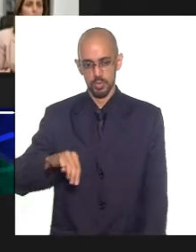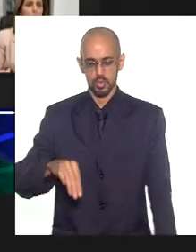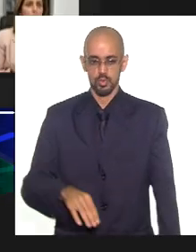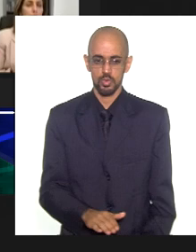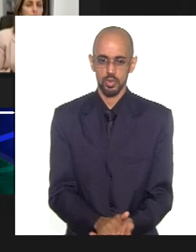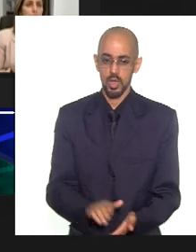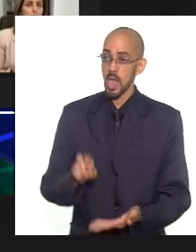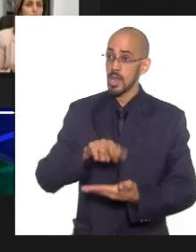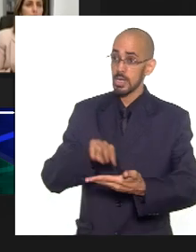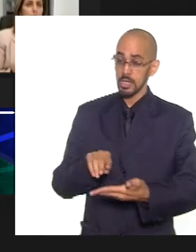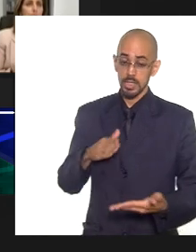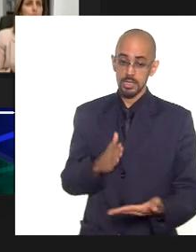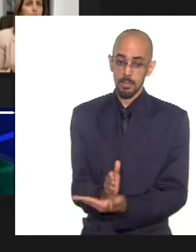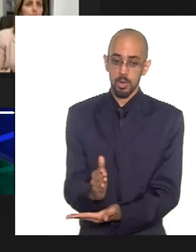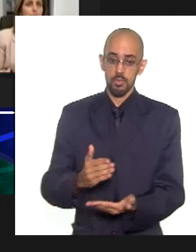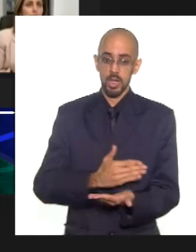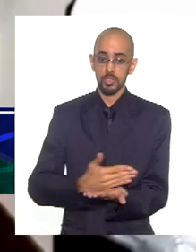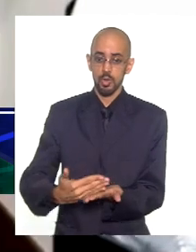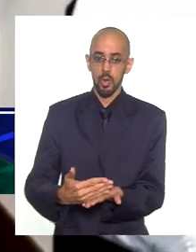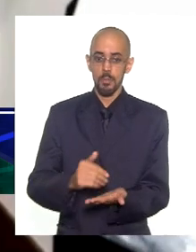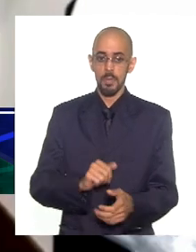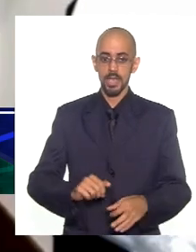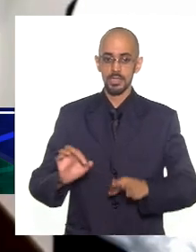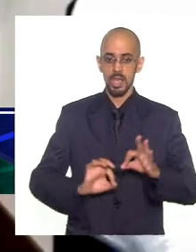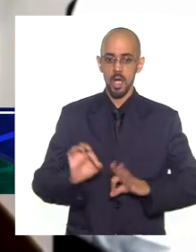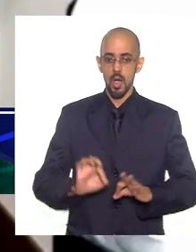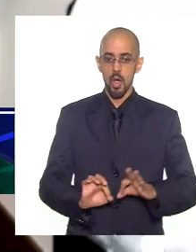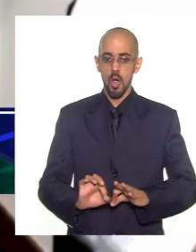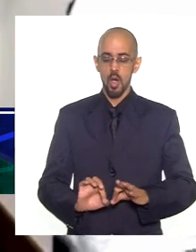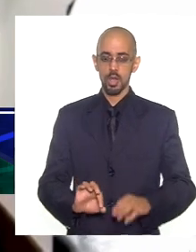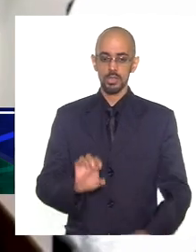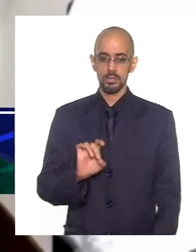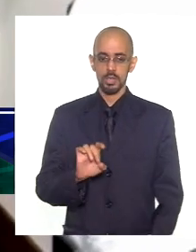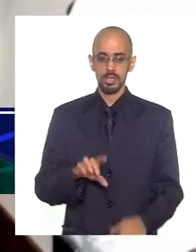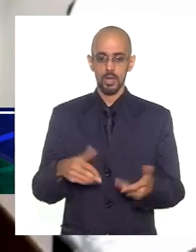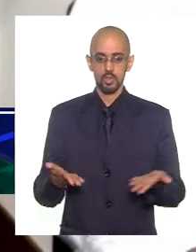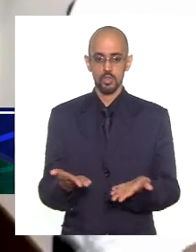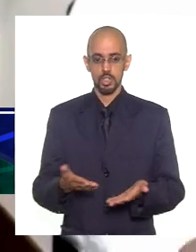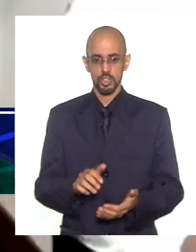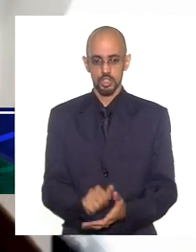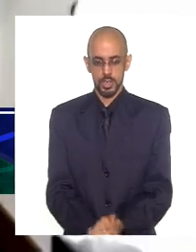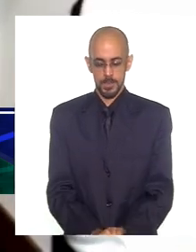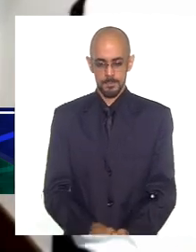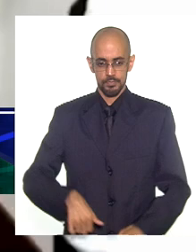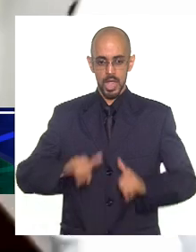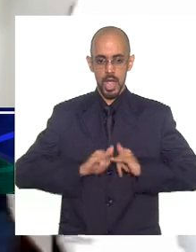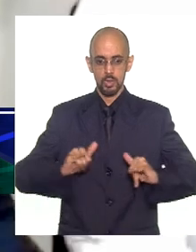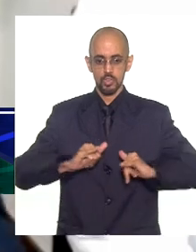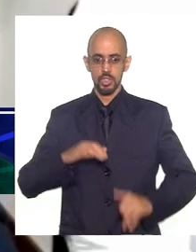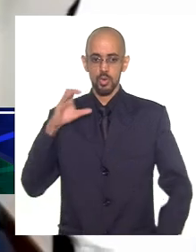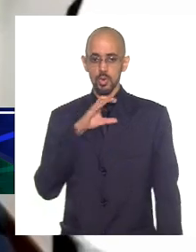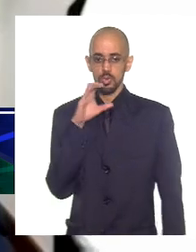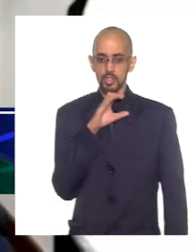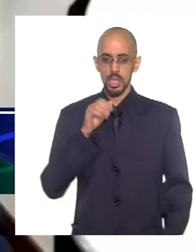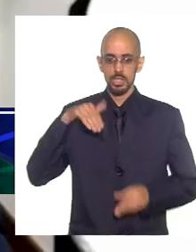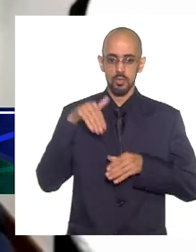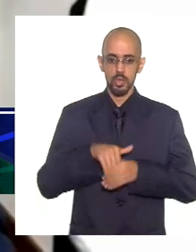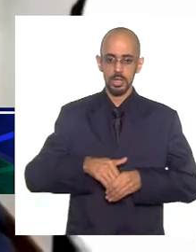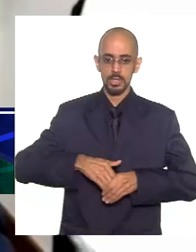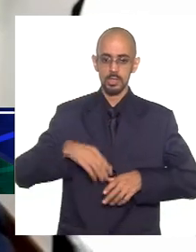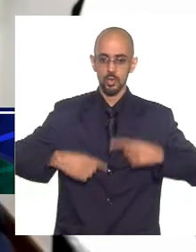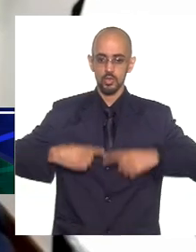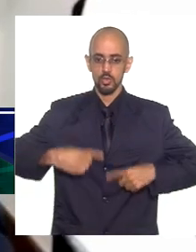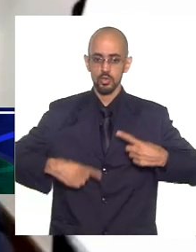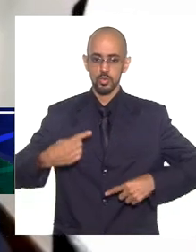Lida e aprovada a ata, passa-se à ordem da primeira sessão extraordinária. Anuncio, em regime de urgência, em votação e discussão